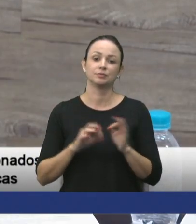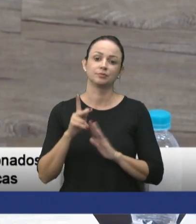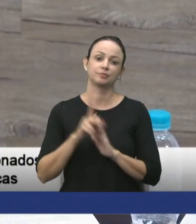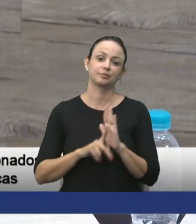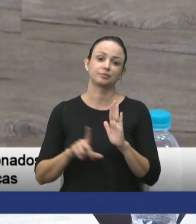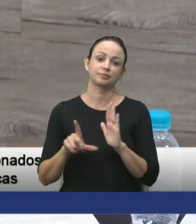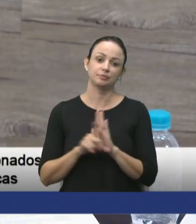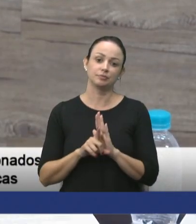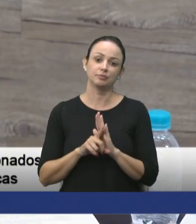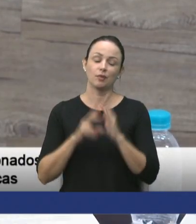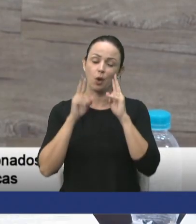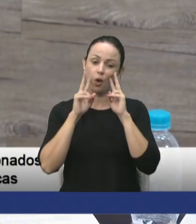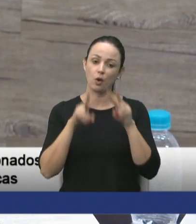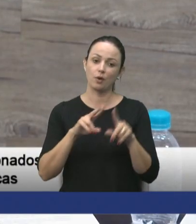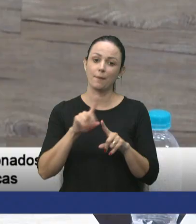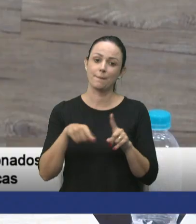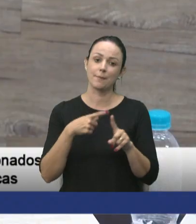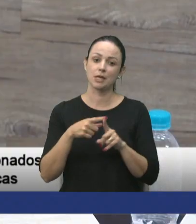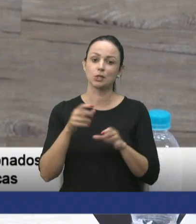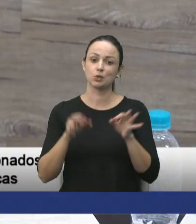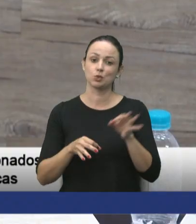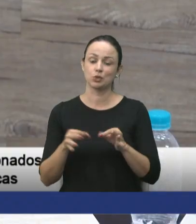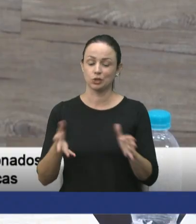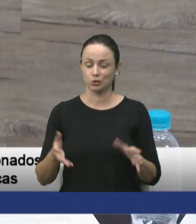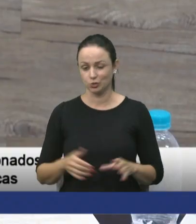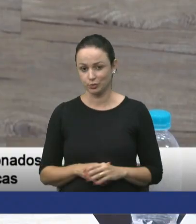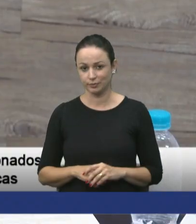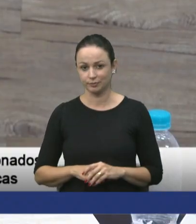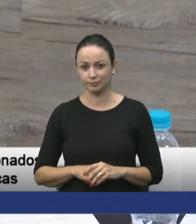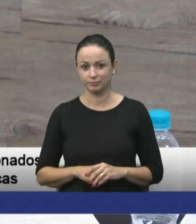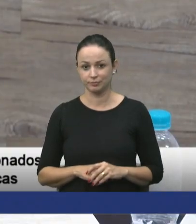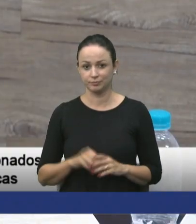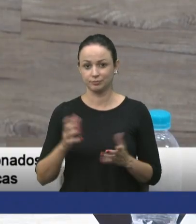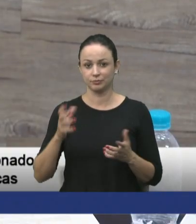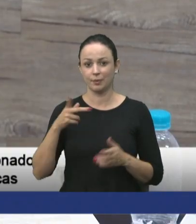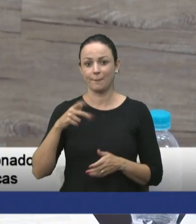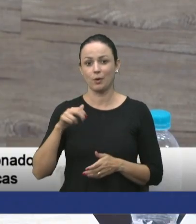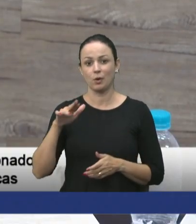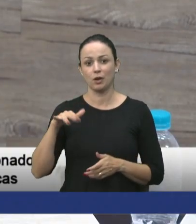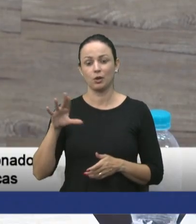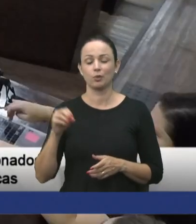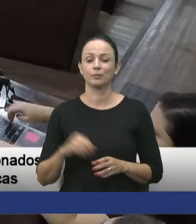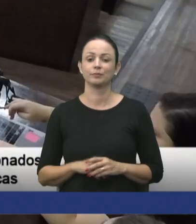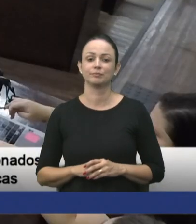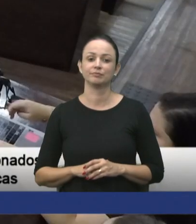esse olhar mais jurídico, né? O que você acha, Paulinho?